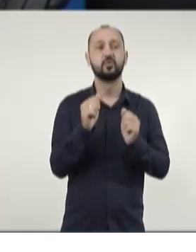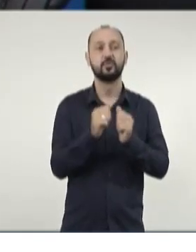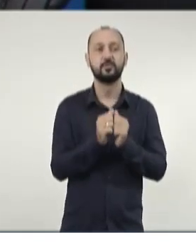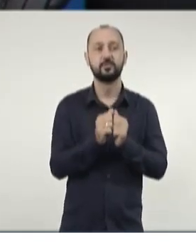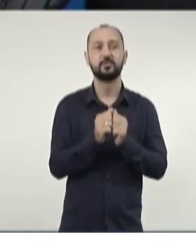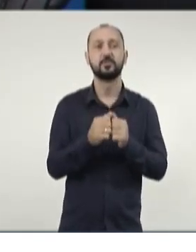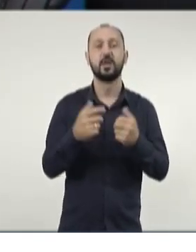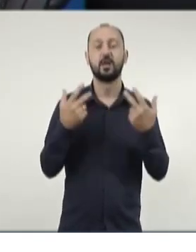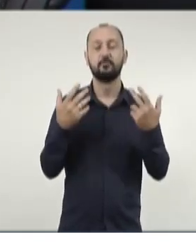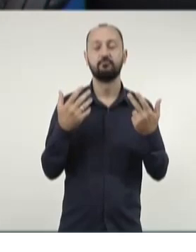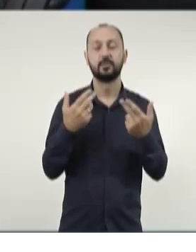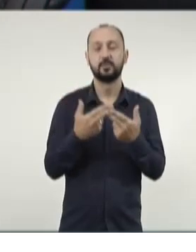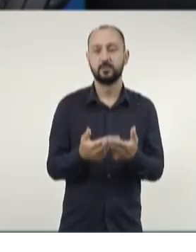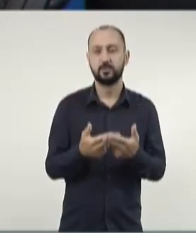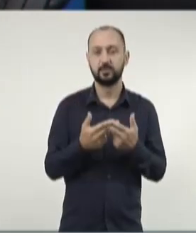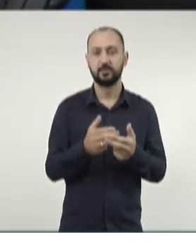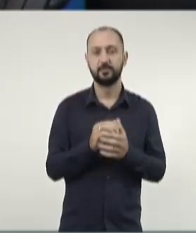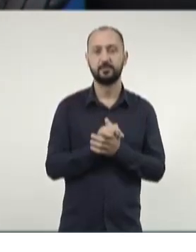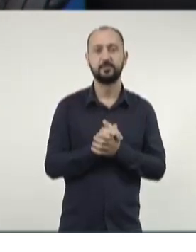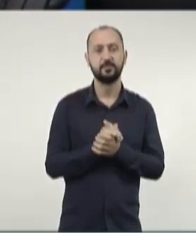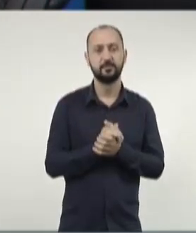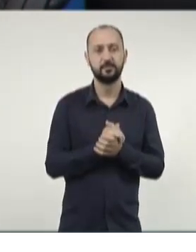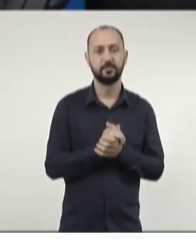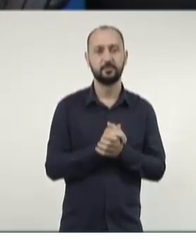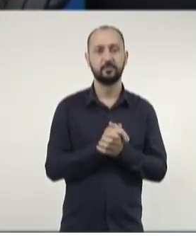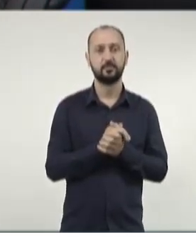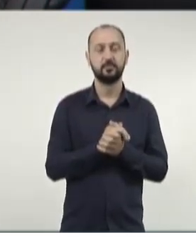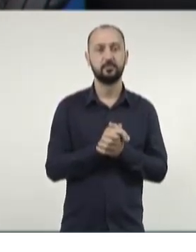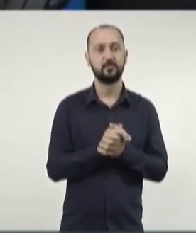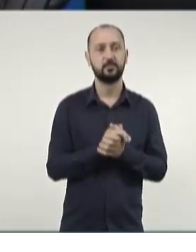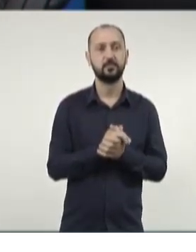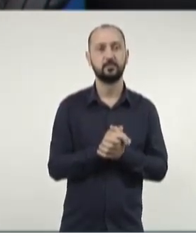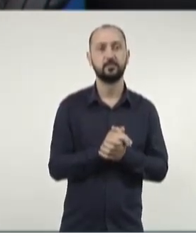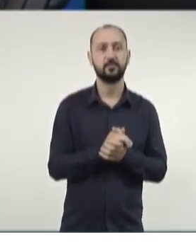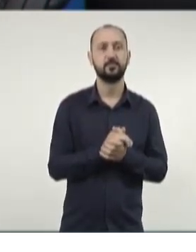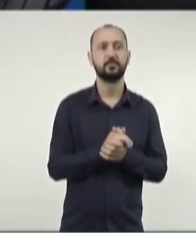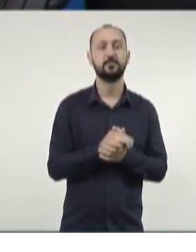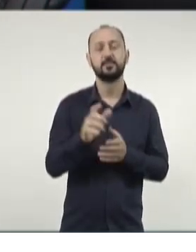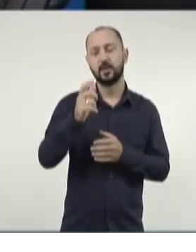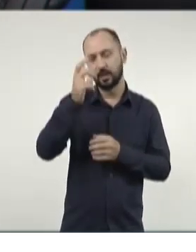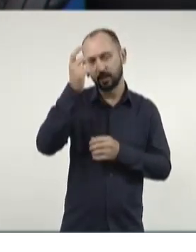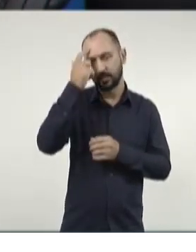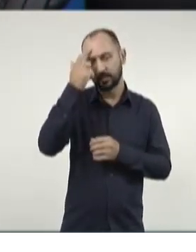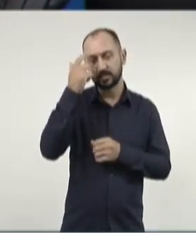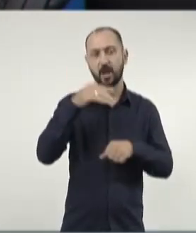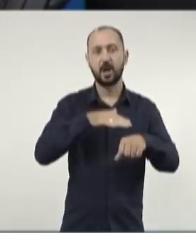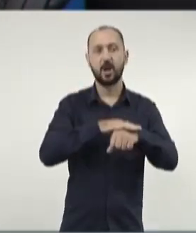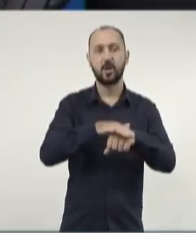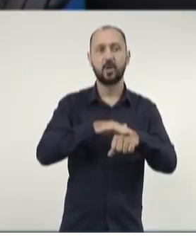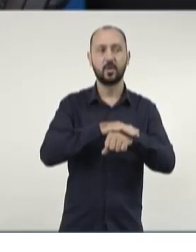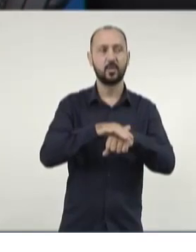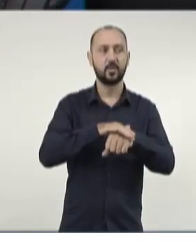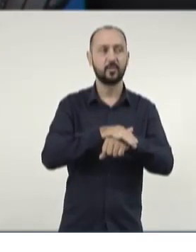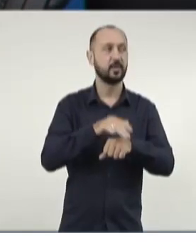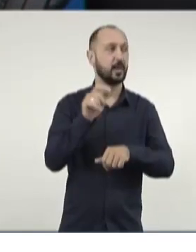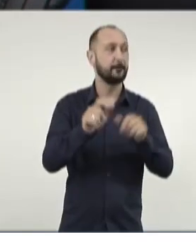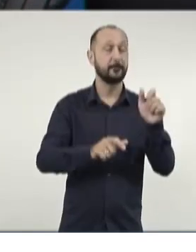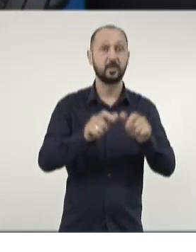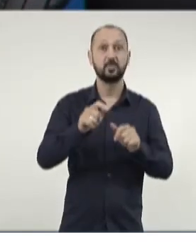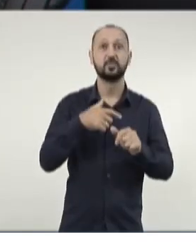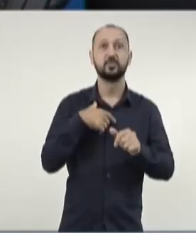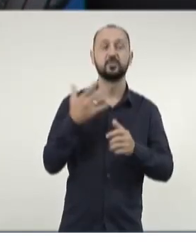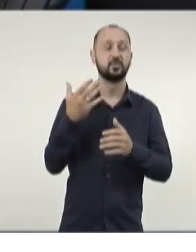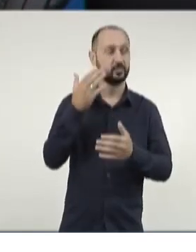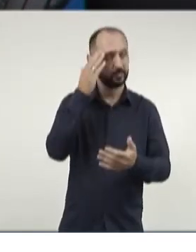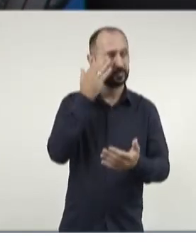ser aliviados. E aí vamos pensar um pouquinho, dá uma pensada, conversa com uma pessoa de confiança,